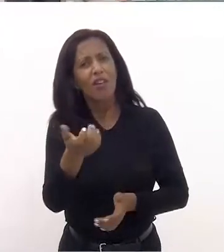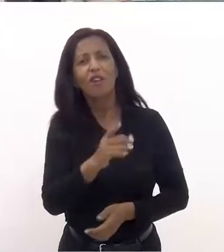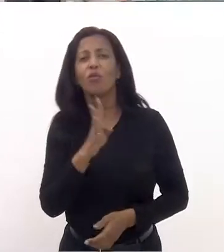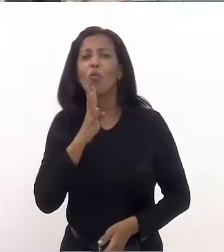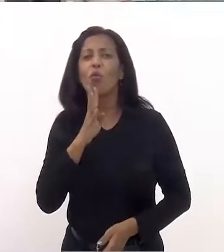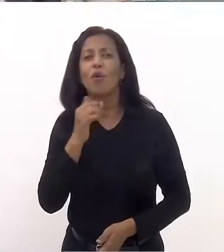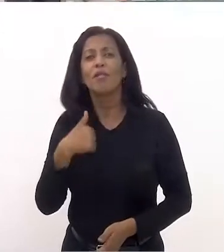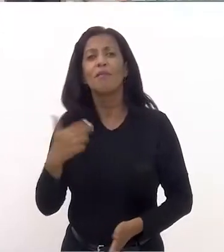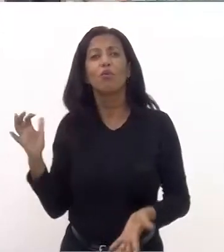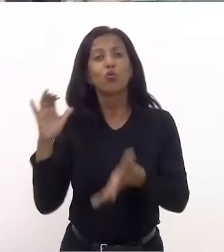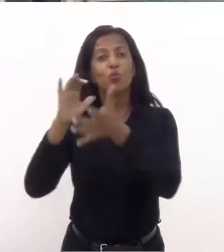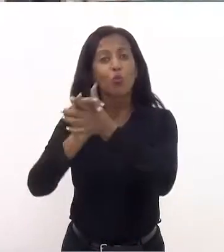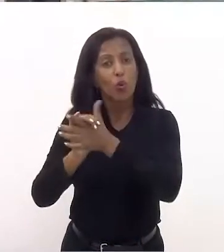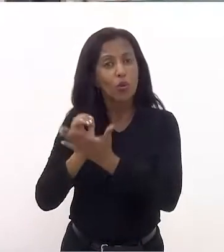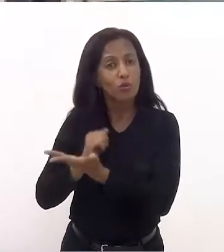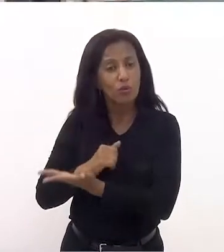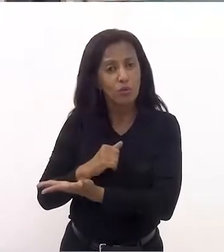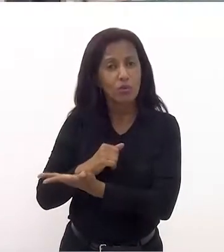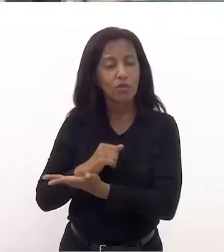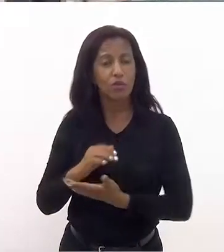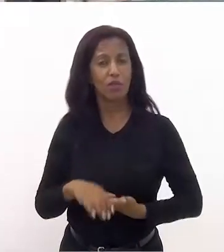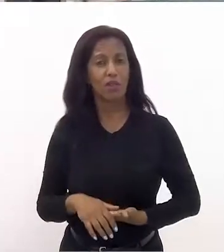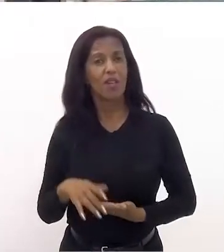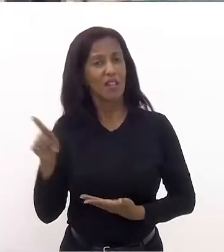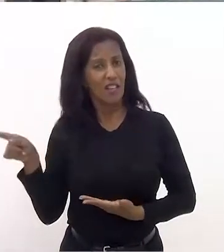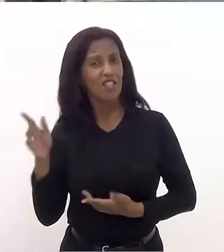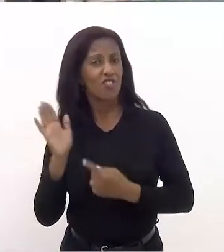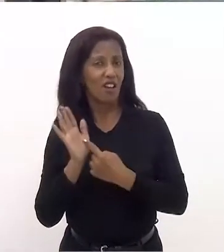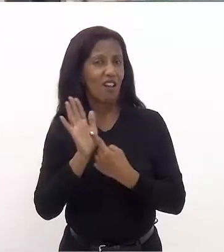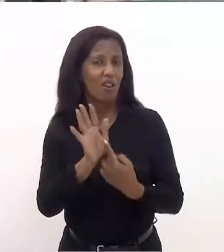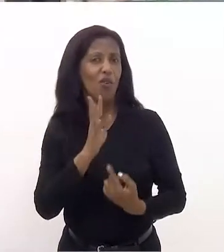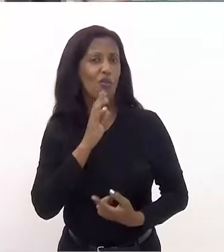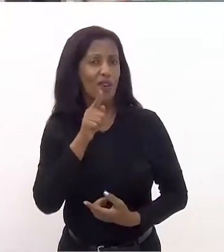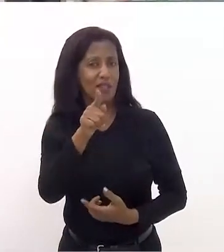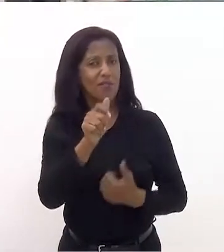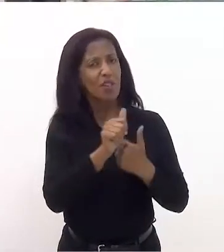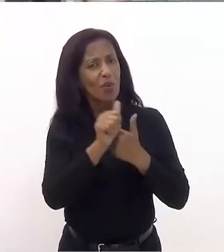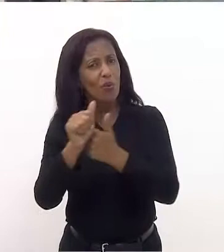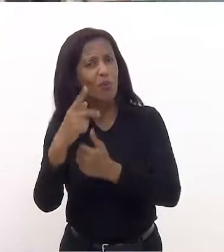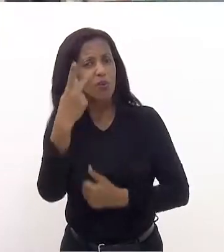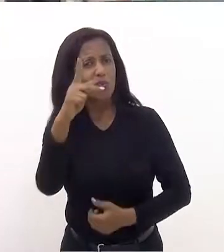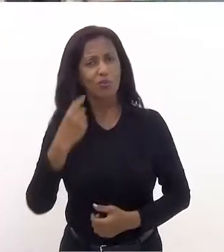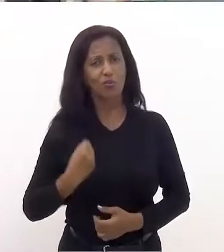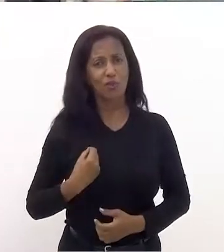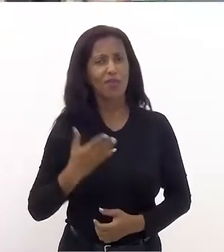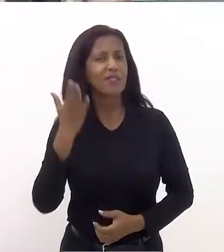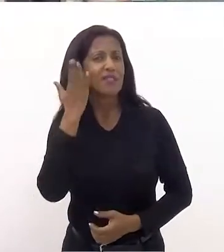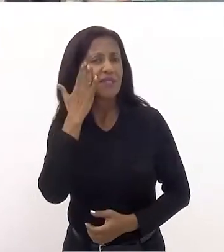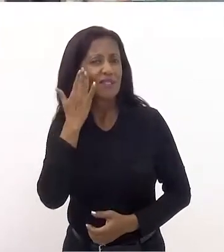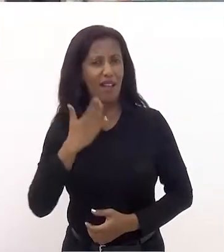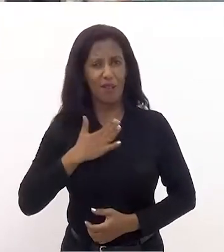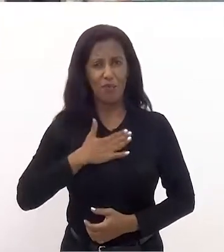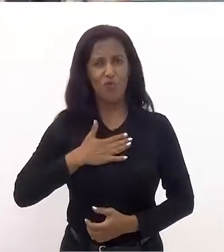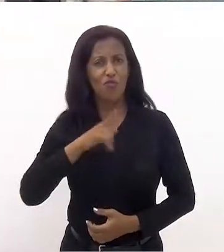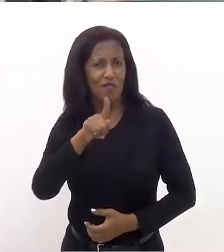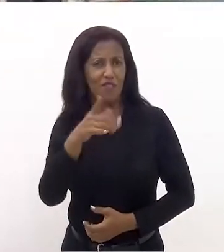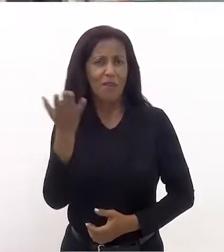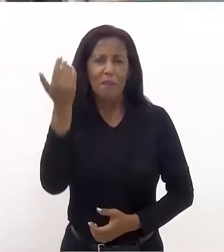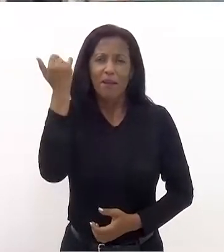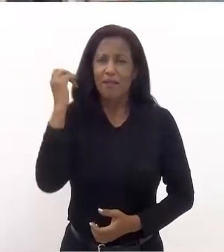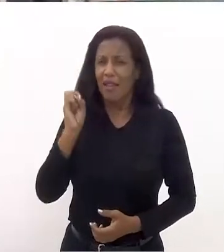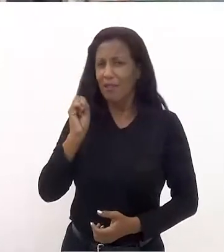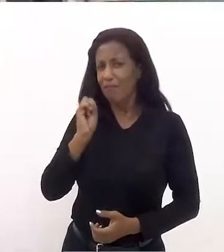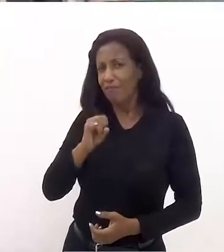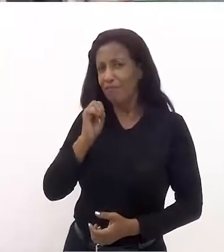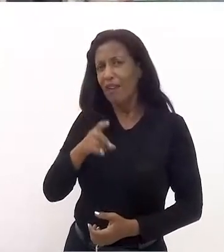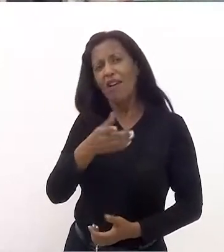quero que você vá conhecer o meu marido. Ele conhece você, ele acompanha a sua vida, ele sabe que eu gostava de